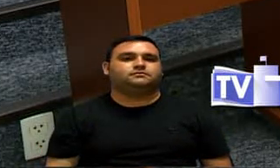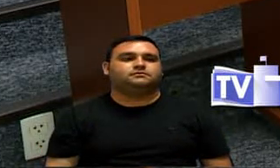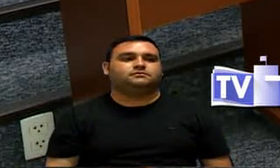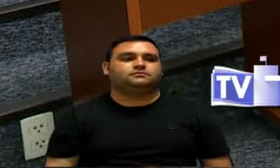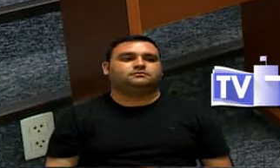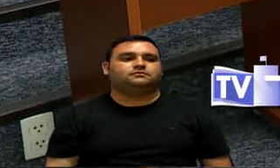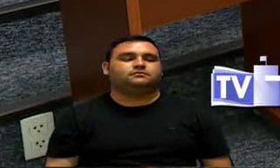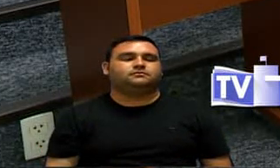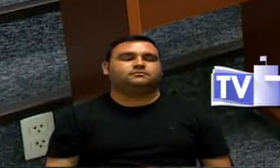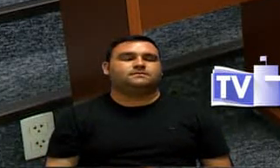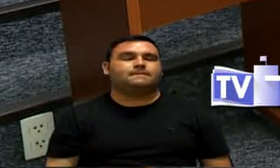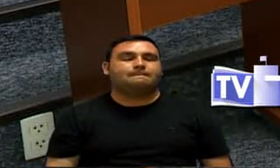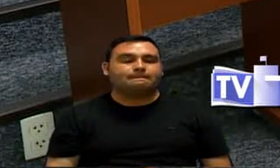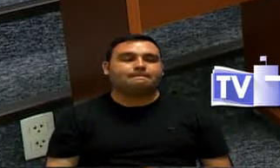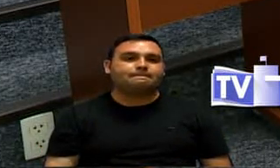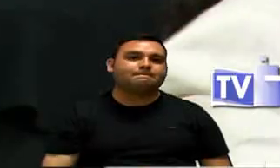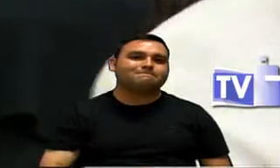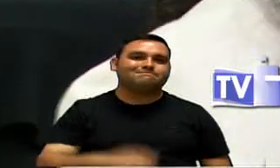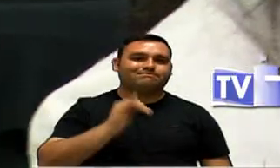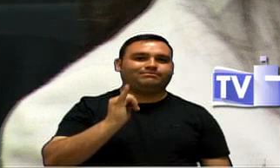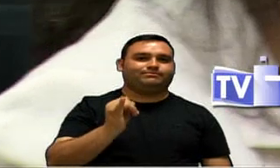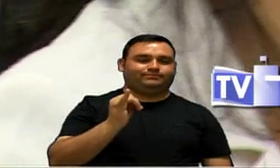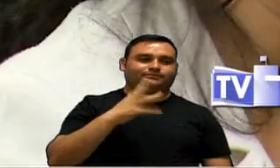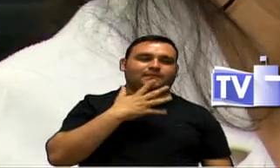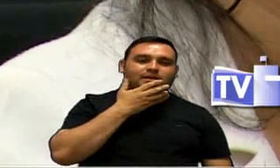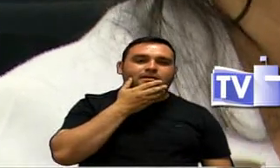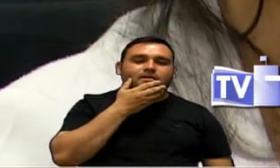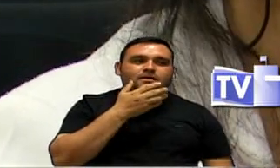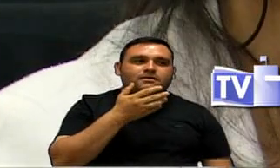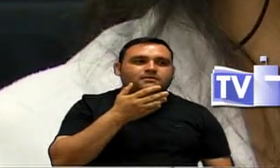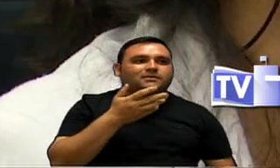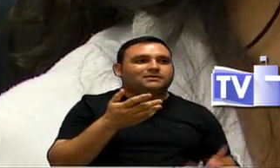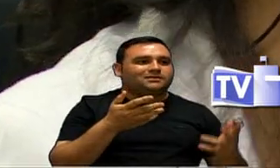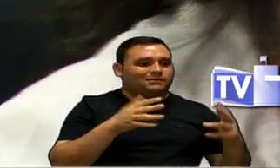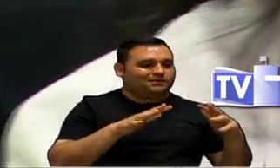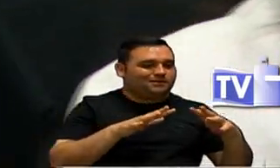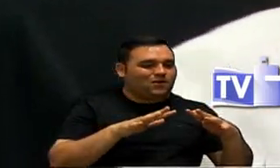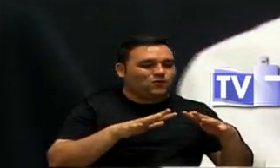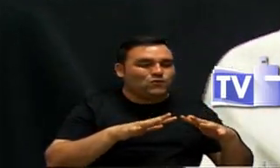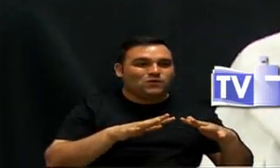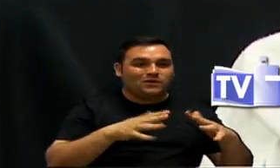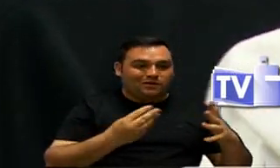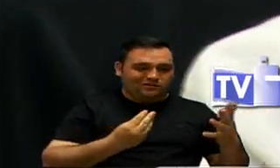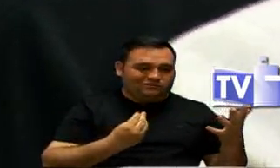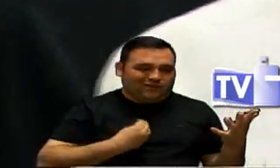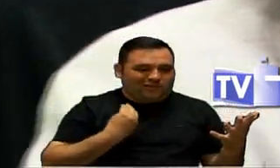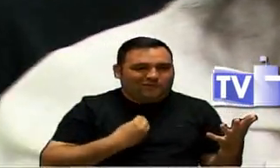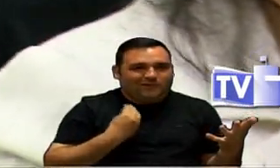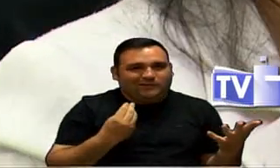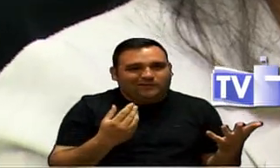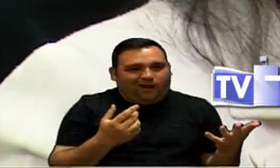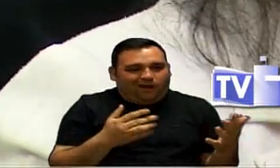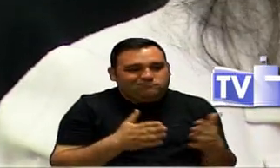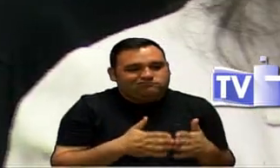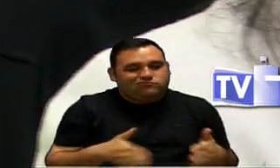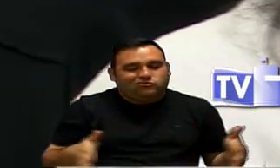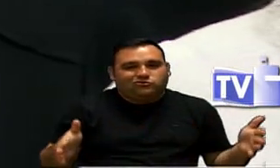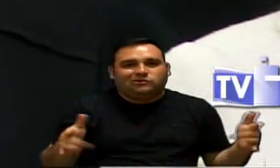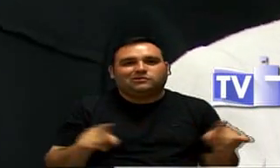Na mesa. Vereadora Yara, como tudo nesta vida